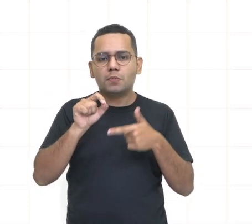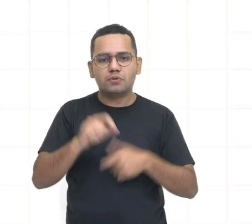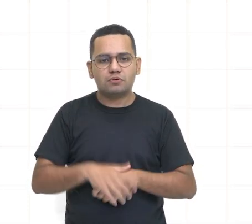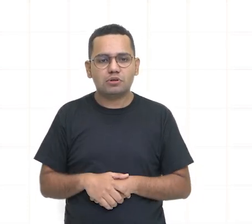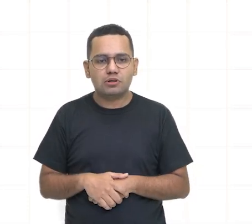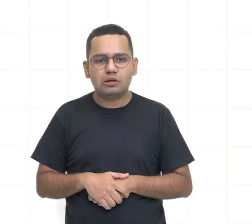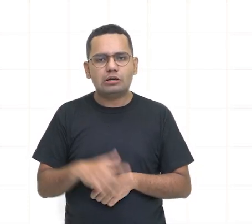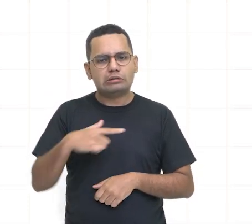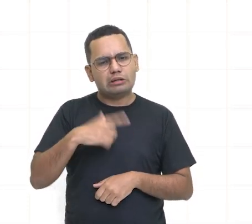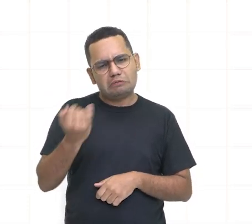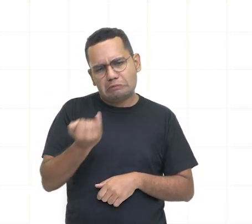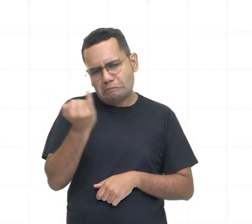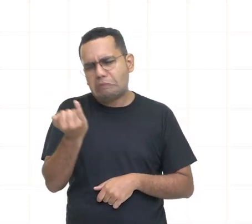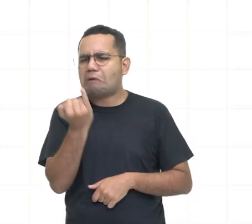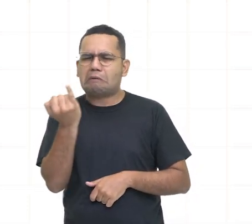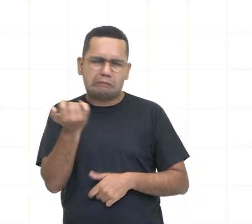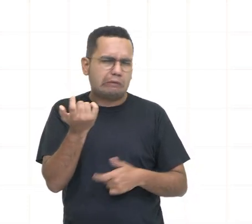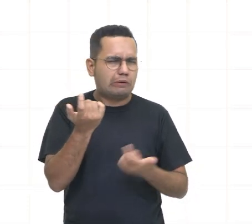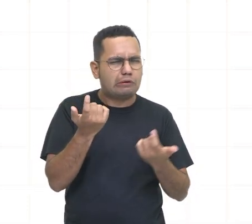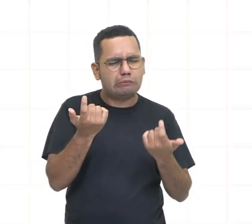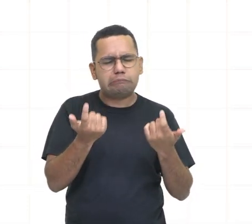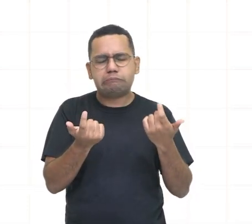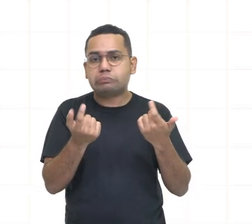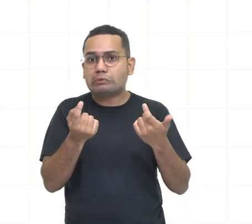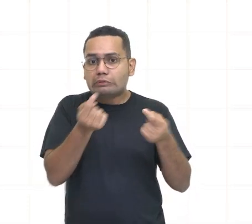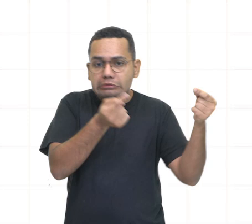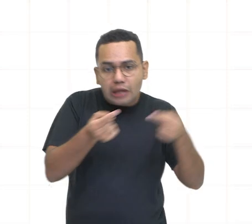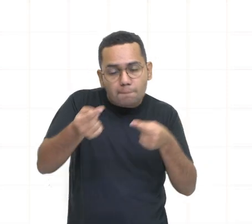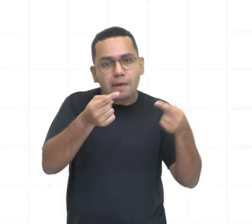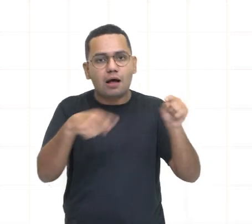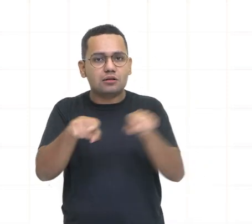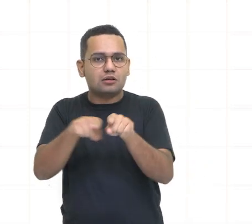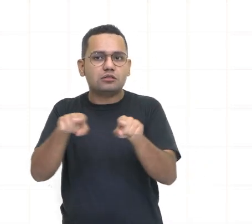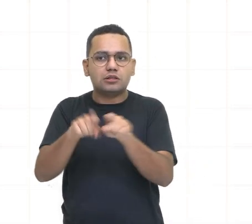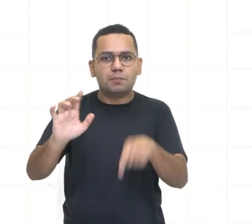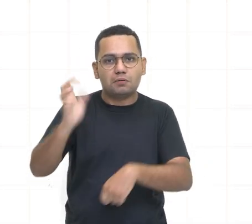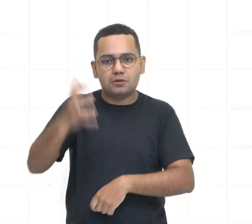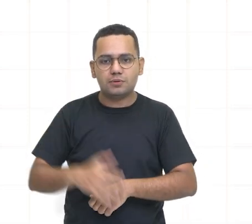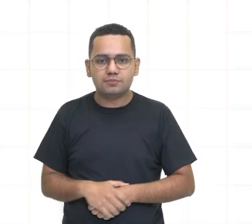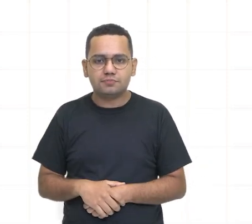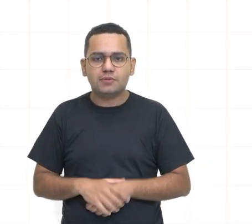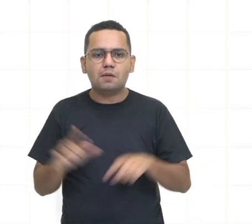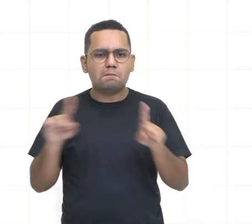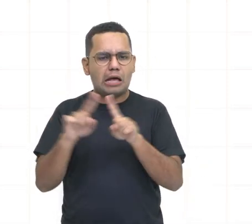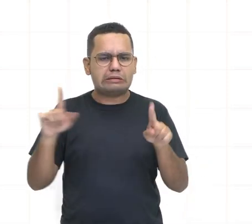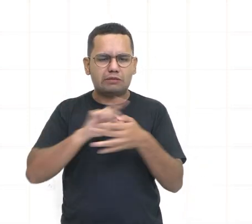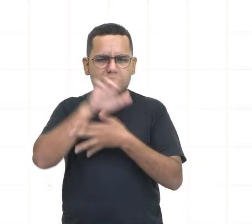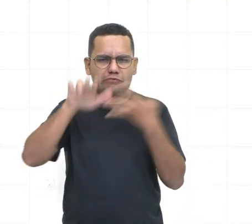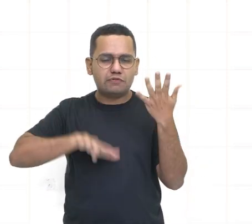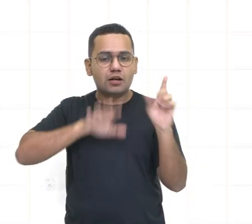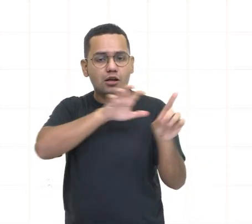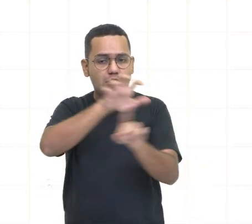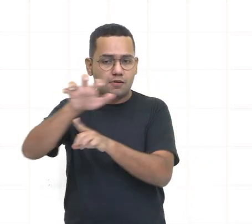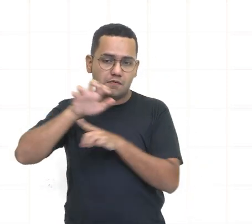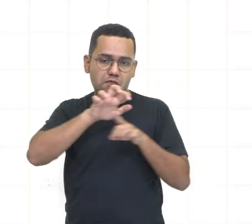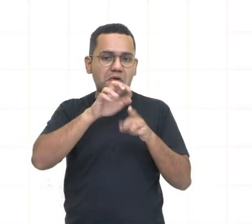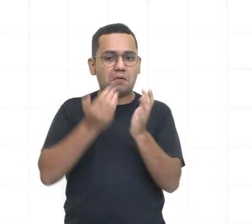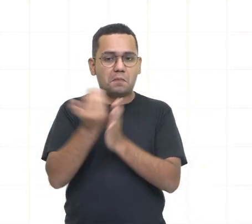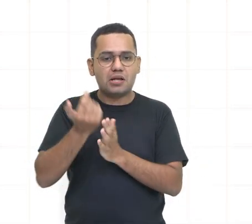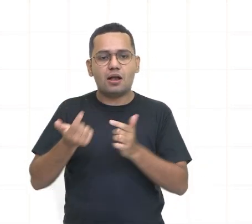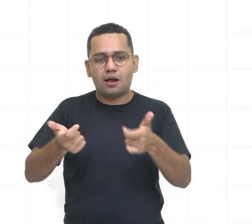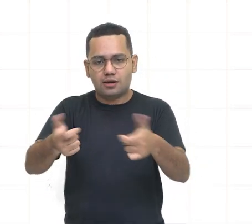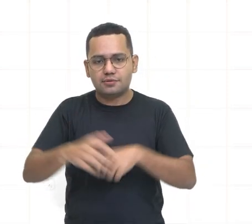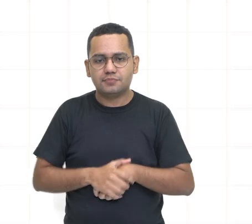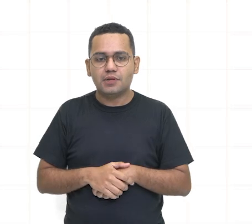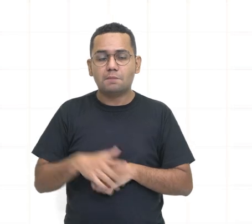ou motivos. Podemos dizer que vários fatores influenciaram o início dessa guerra, que começou na